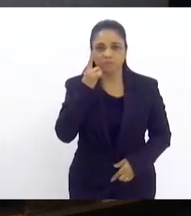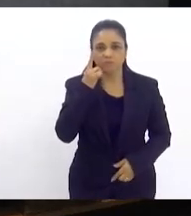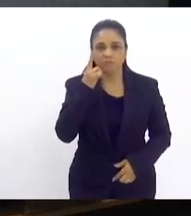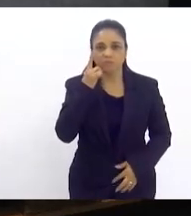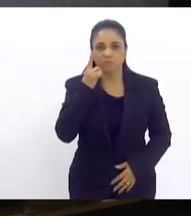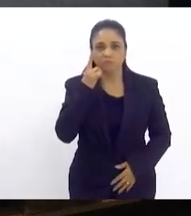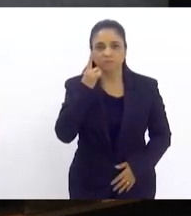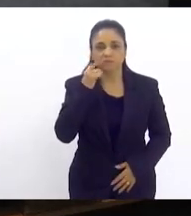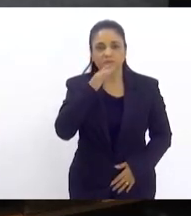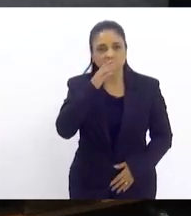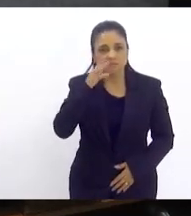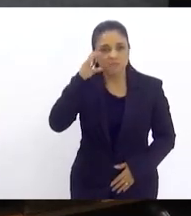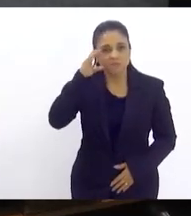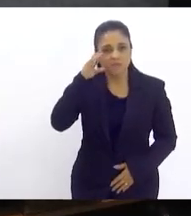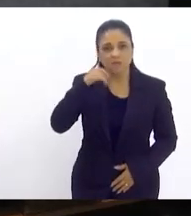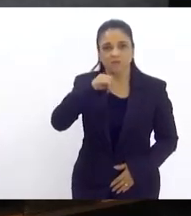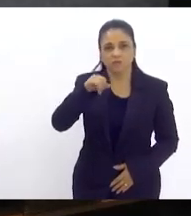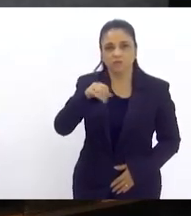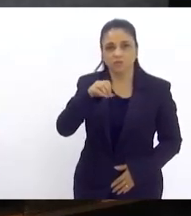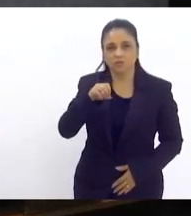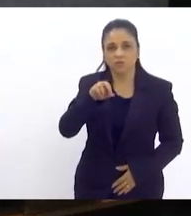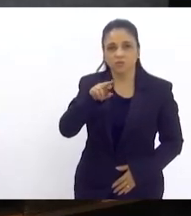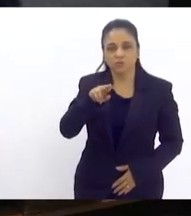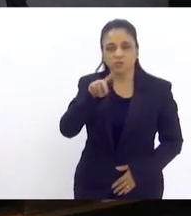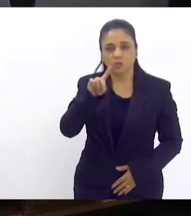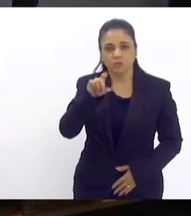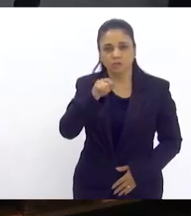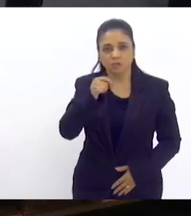deputada Célia Jordão deputado